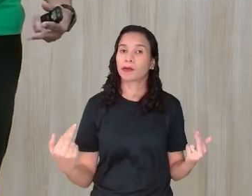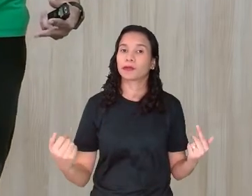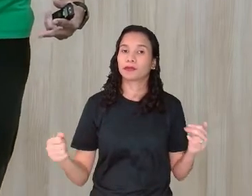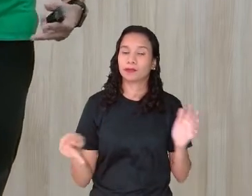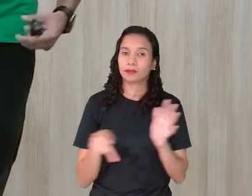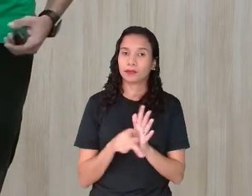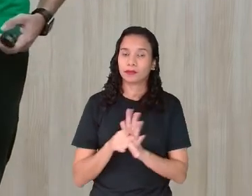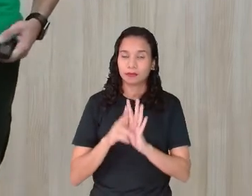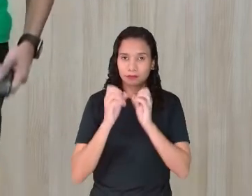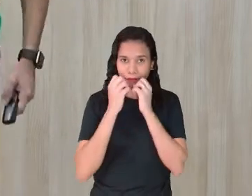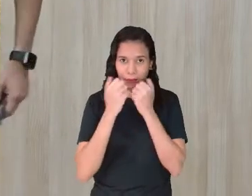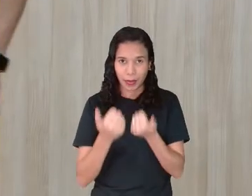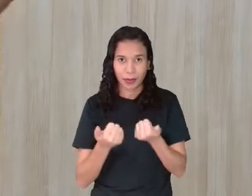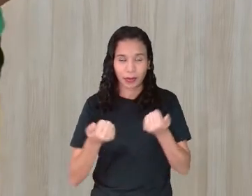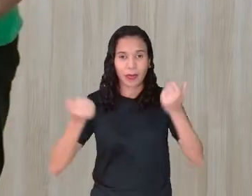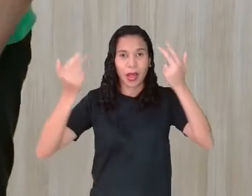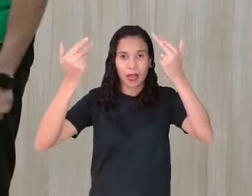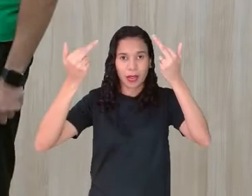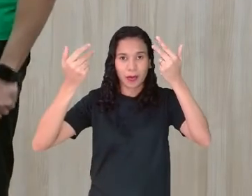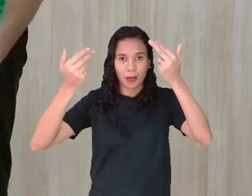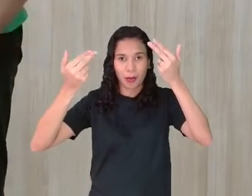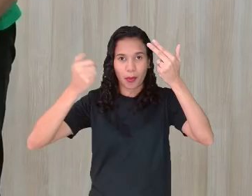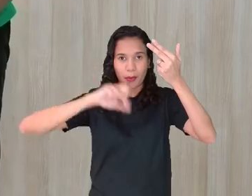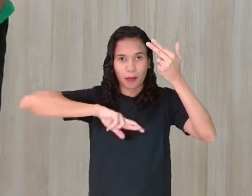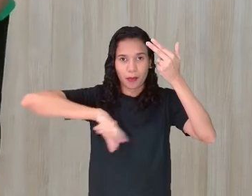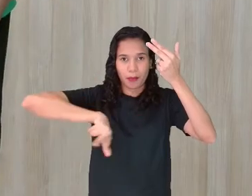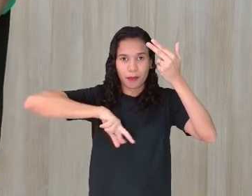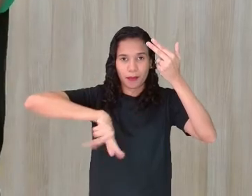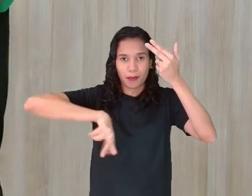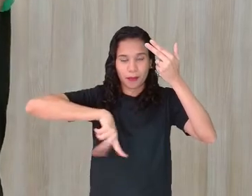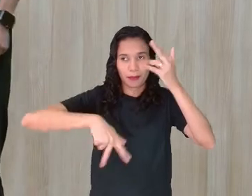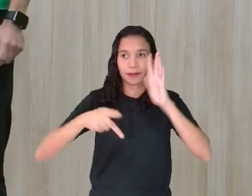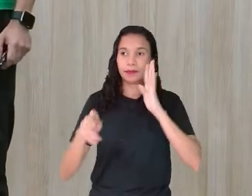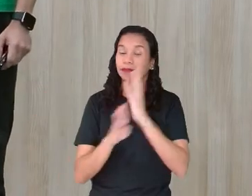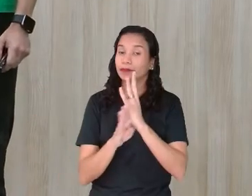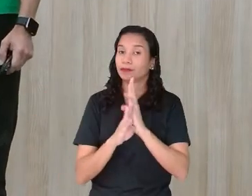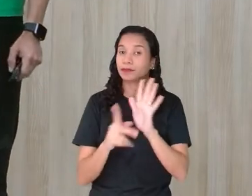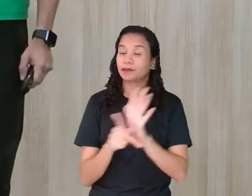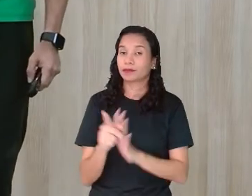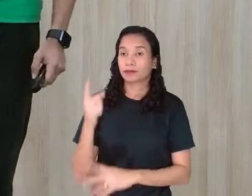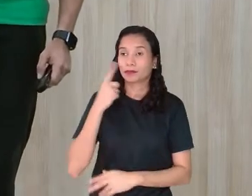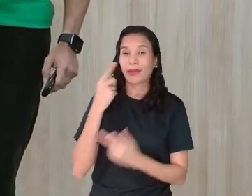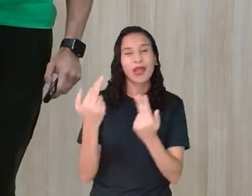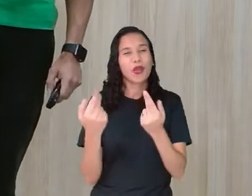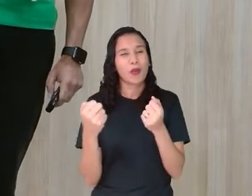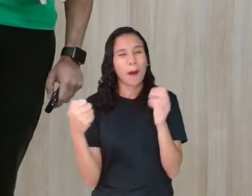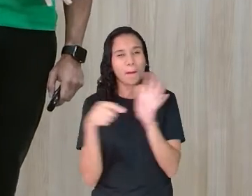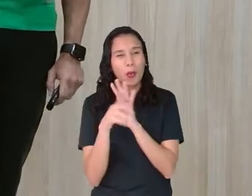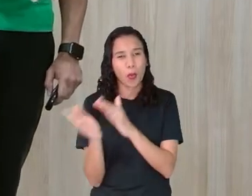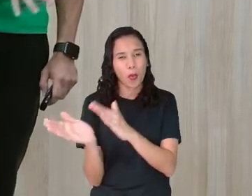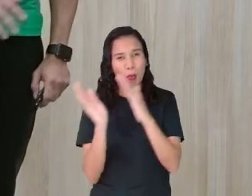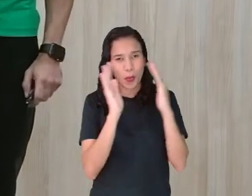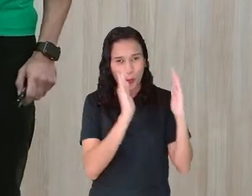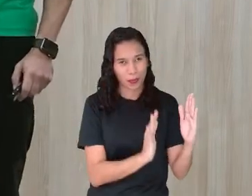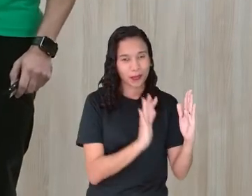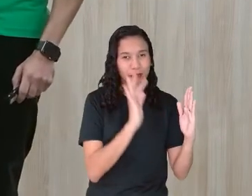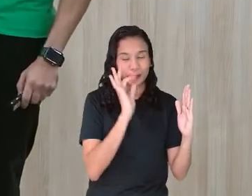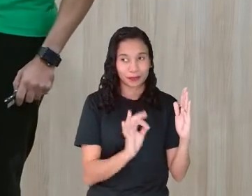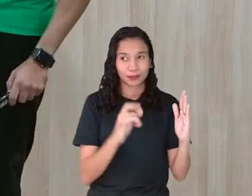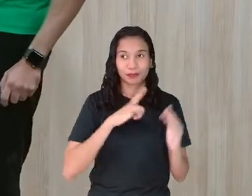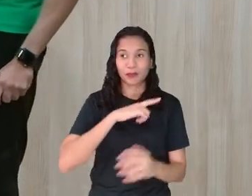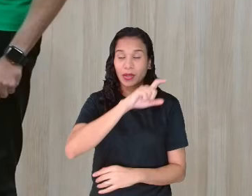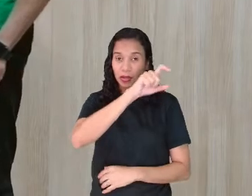mesma medida. Belezinha? Então, vamos encontrar aí o valor do ângulo desconhecido. Mesma ideia da questão anterior, certo? Eu vou ter